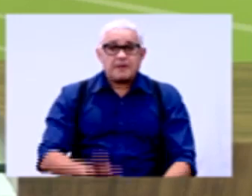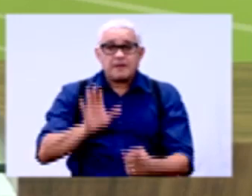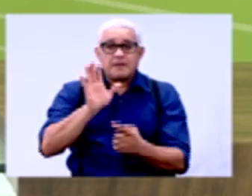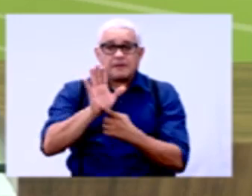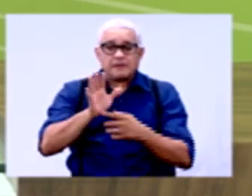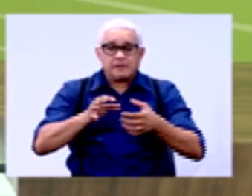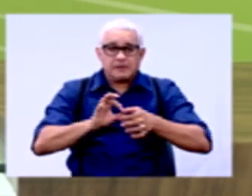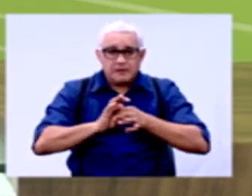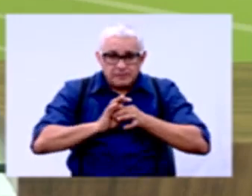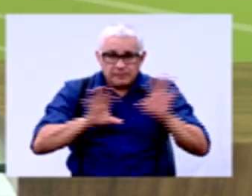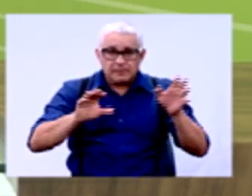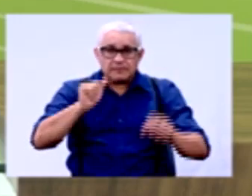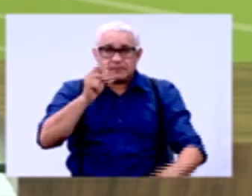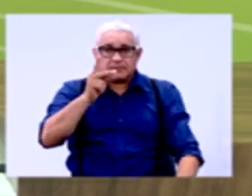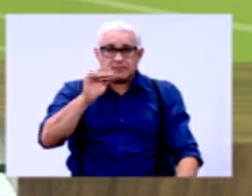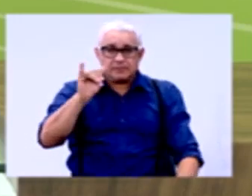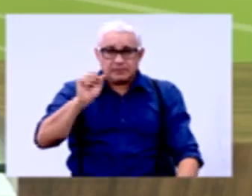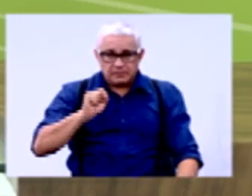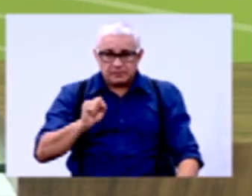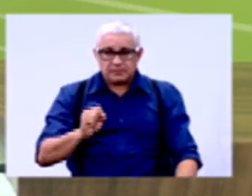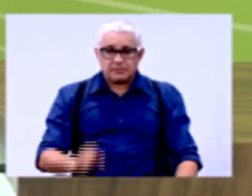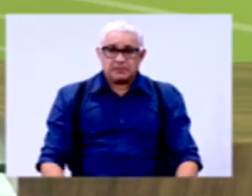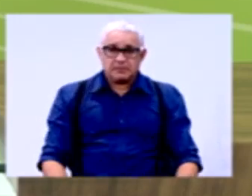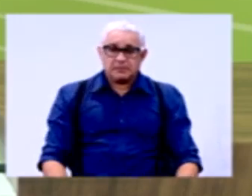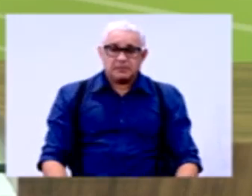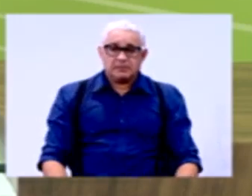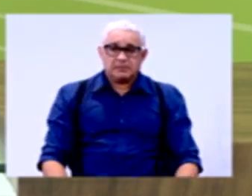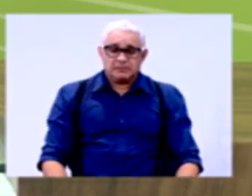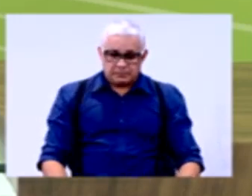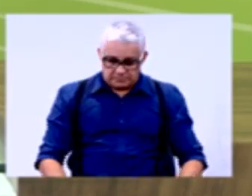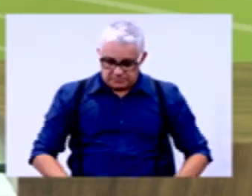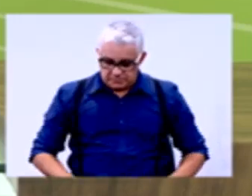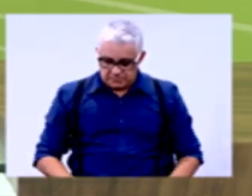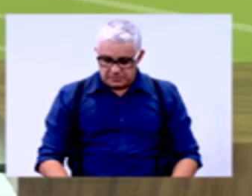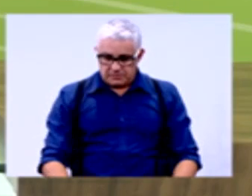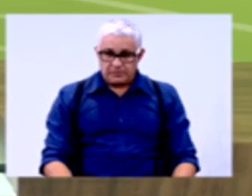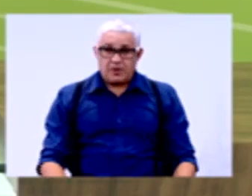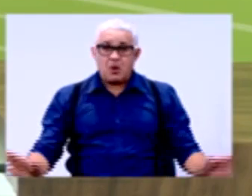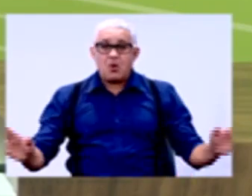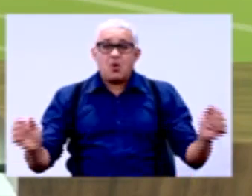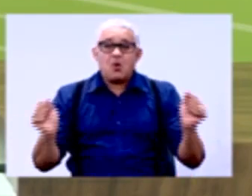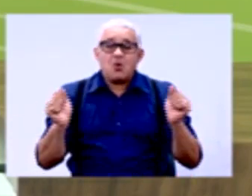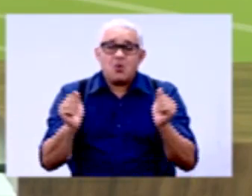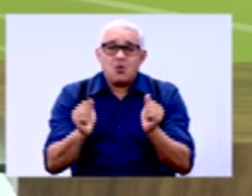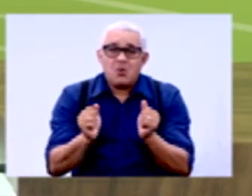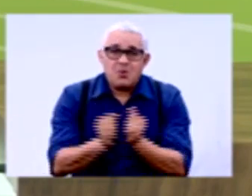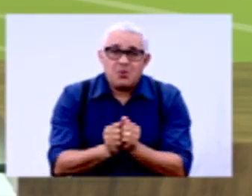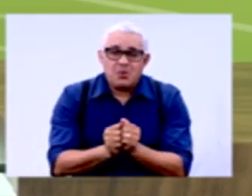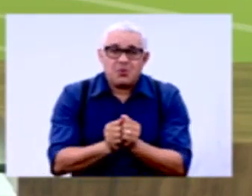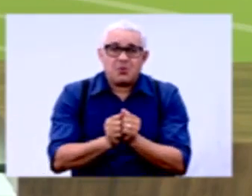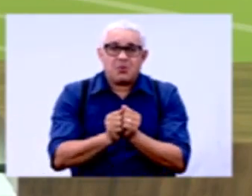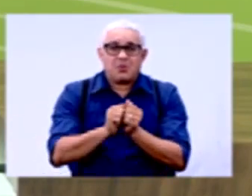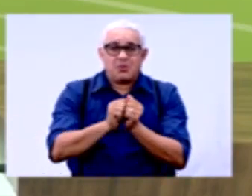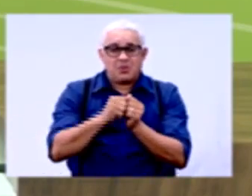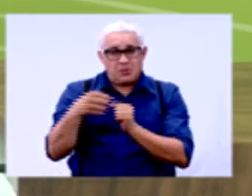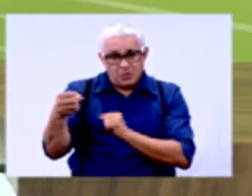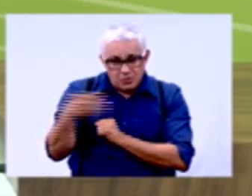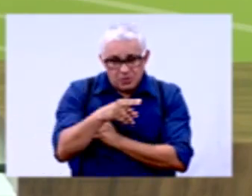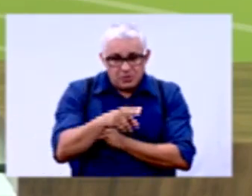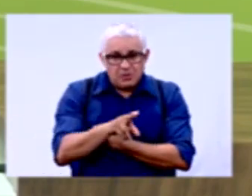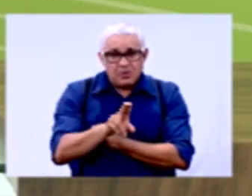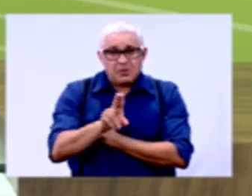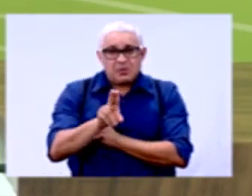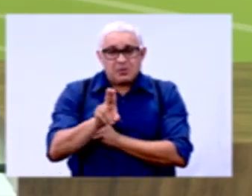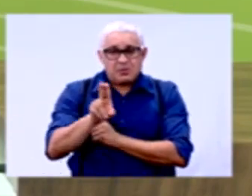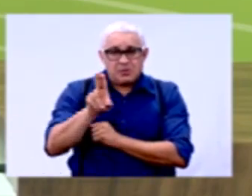disponibilização de APIs, angariar, vamos dizer assim, novos usuários, novos consumidores da